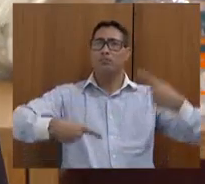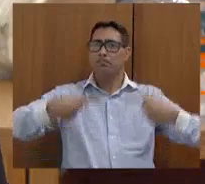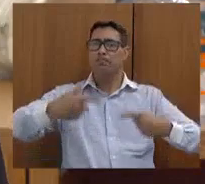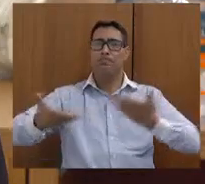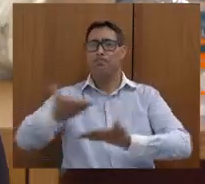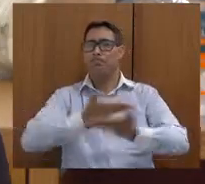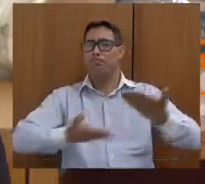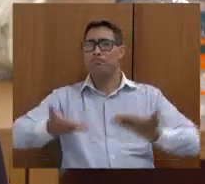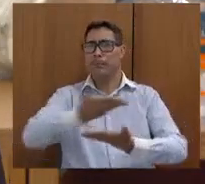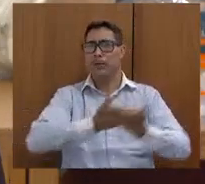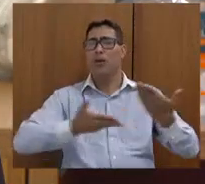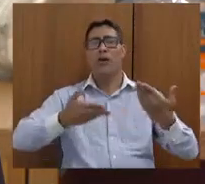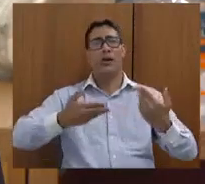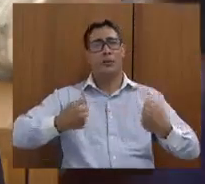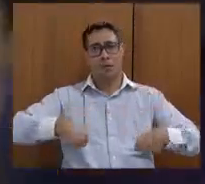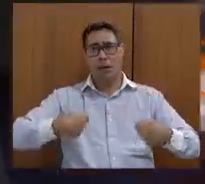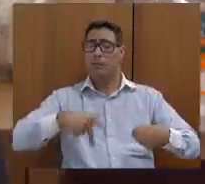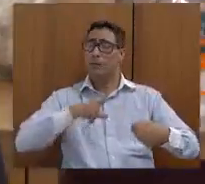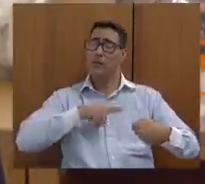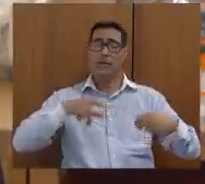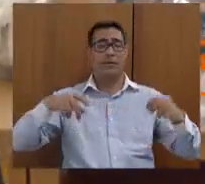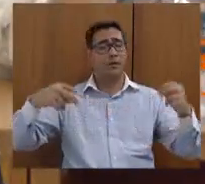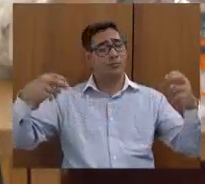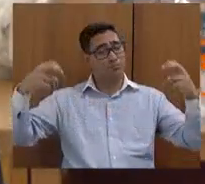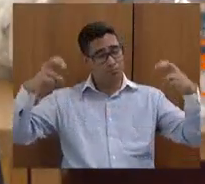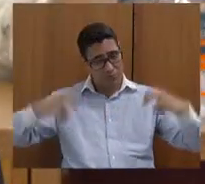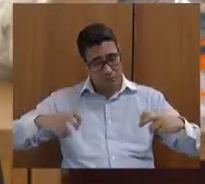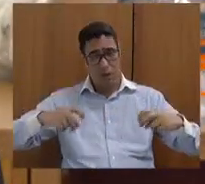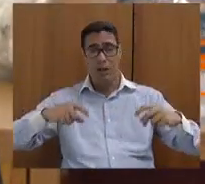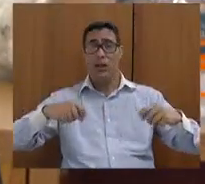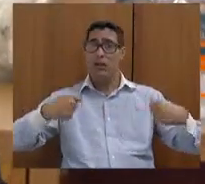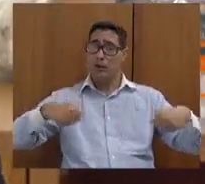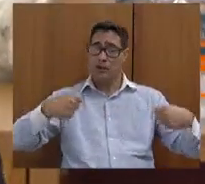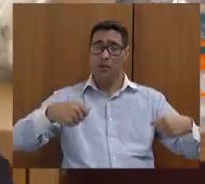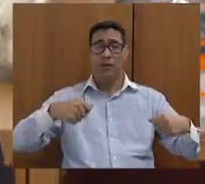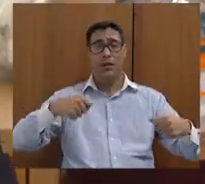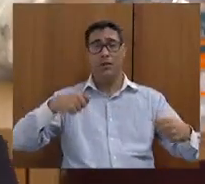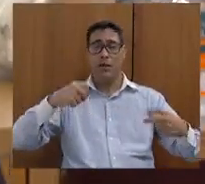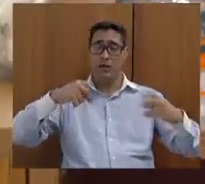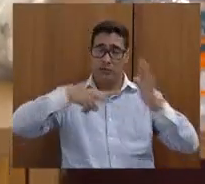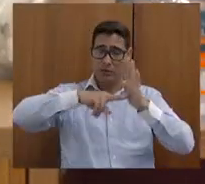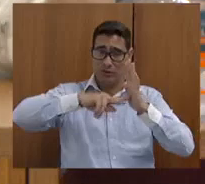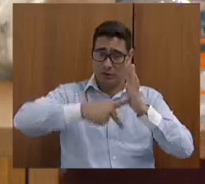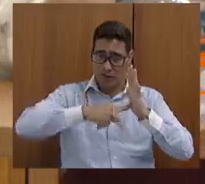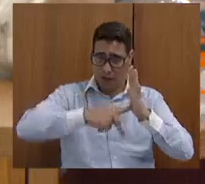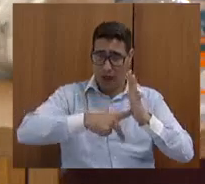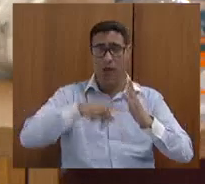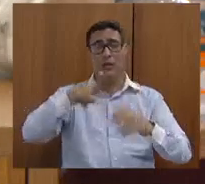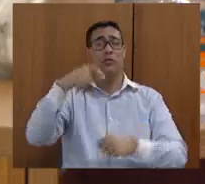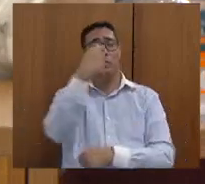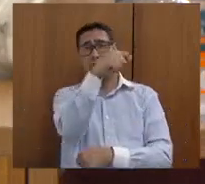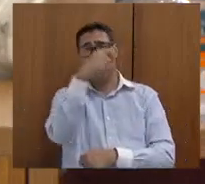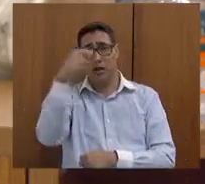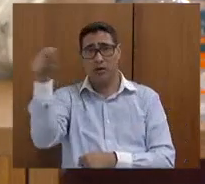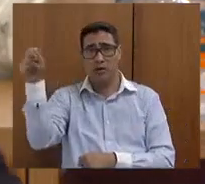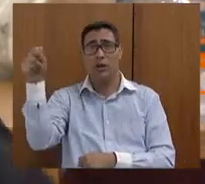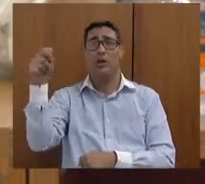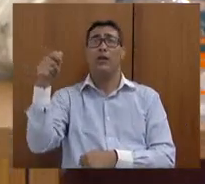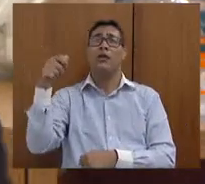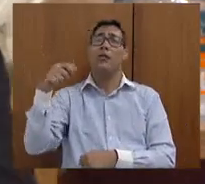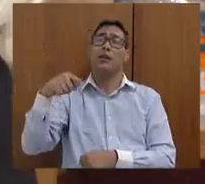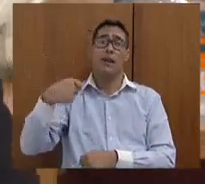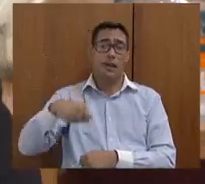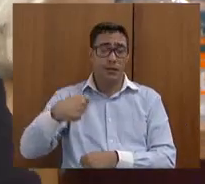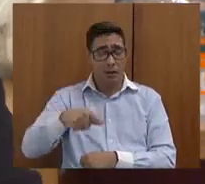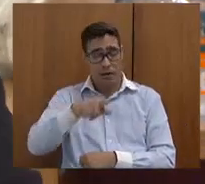Então tem que sentar na mesa tem que sentar com sindicato tem que sentar com as associações e tem que se dispor